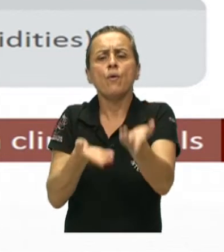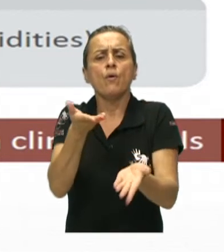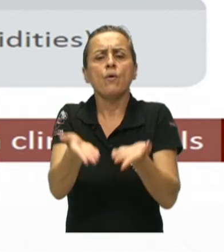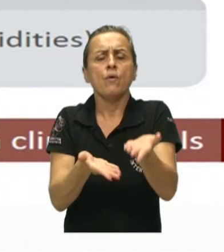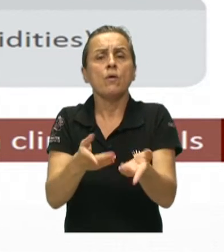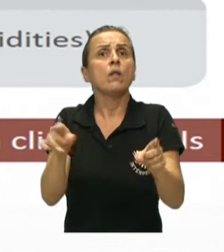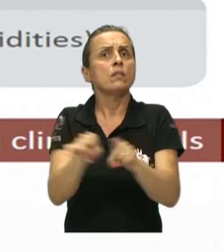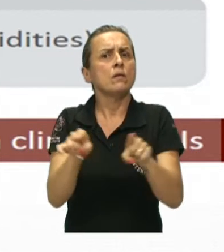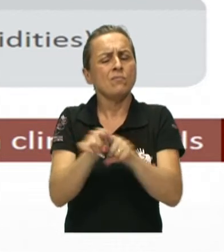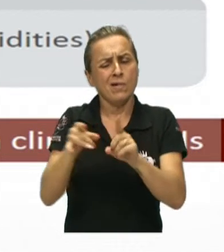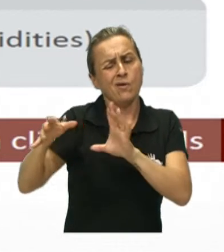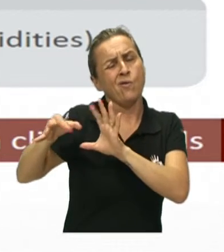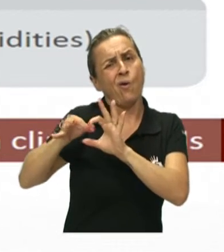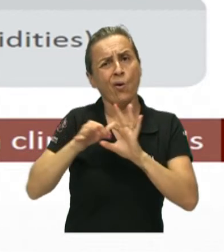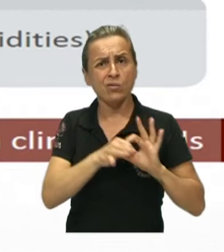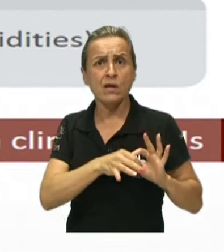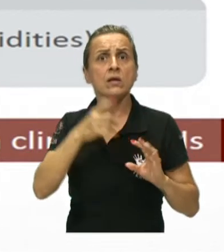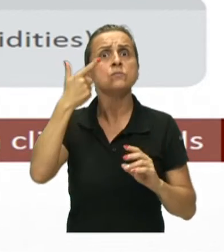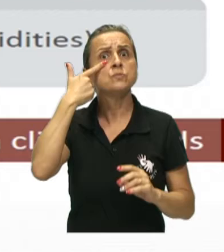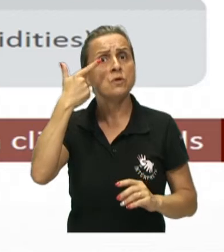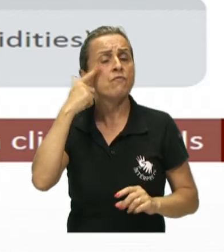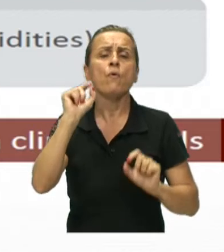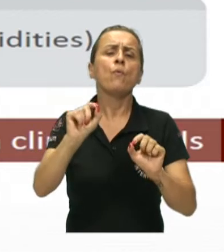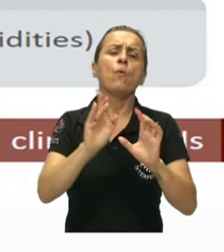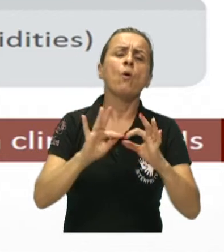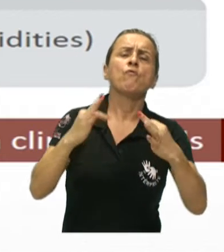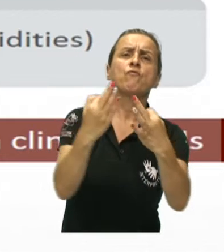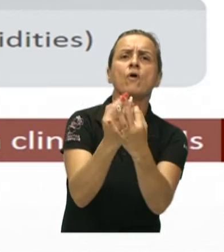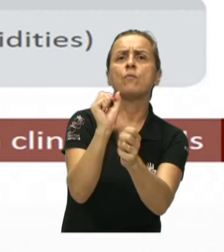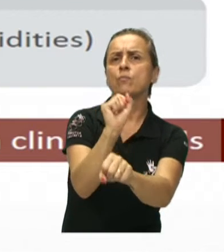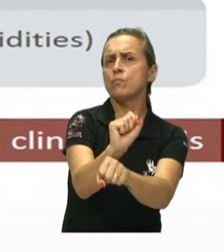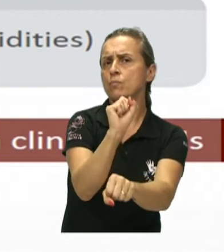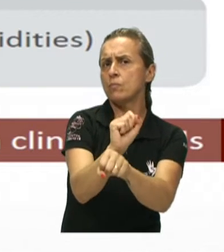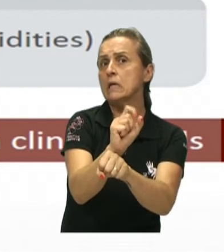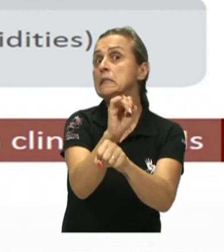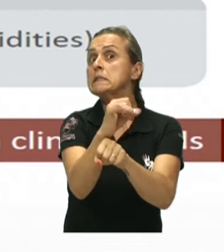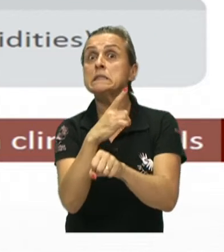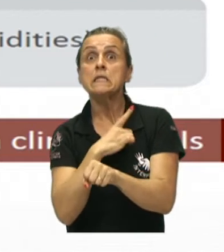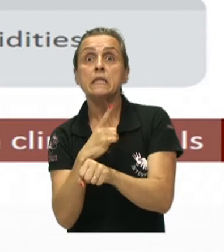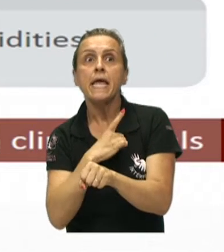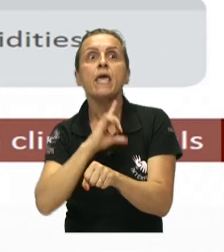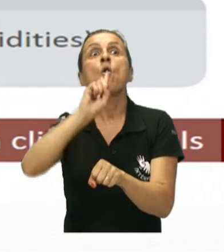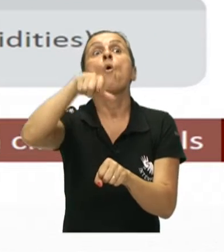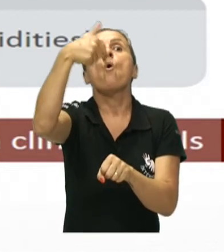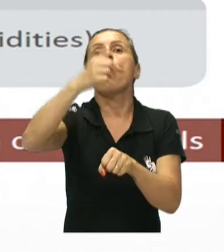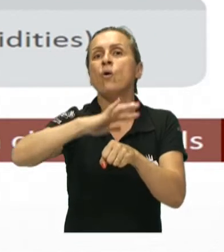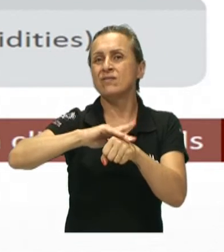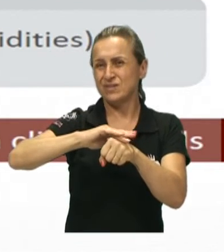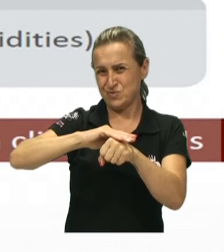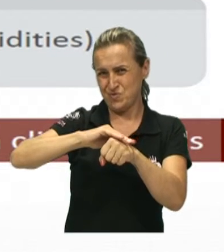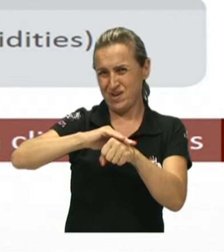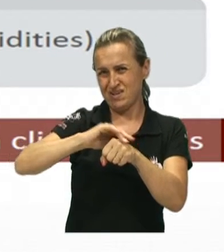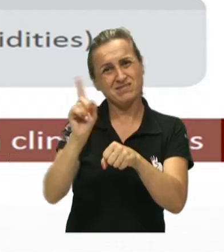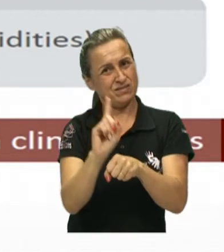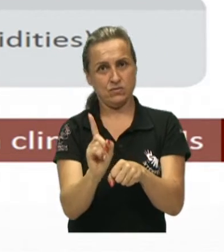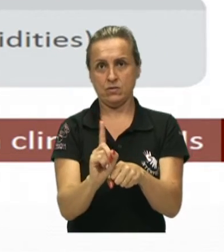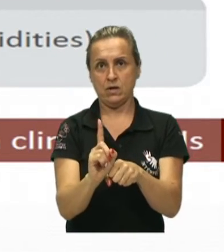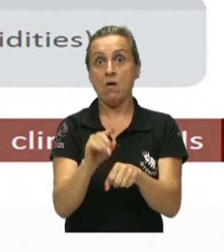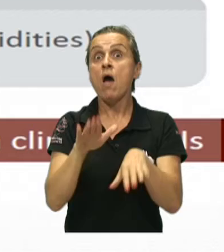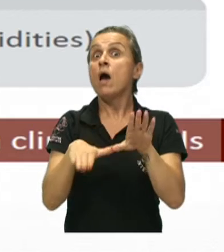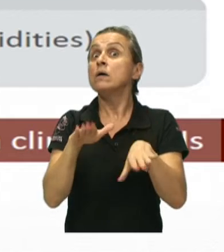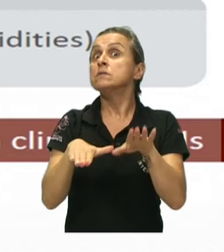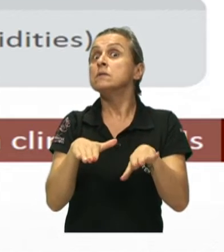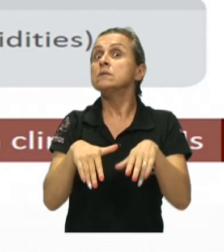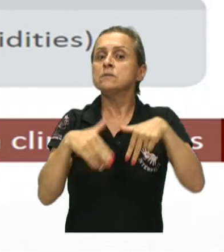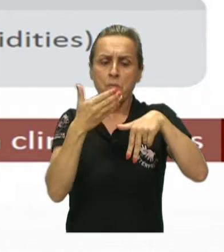que ver o que a família espera, se há a presença ou não de comorbidade, ou seja, como eu havia falado para vocês, paciente com